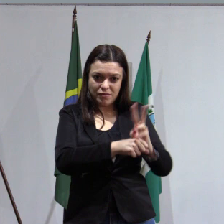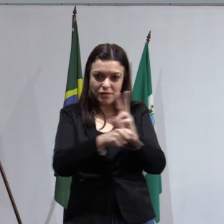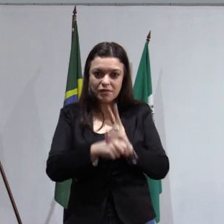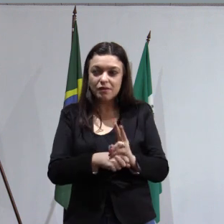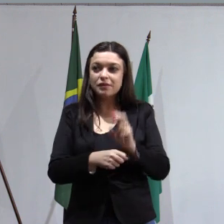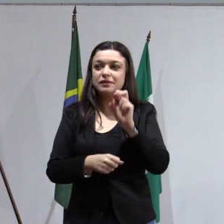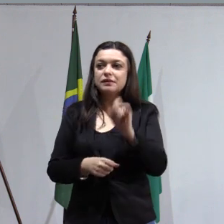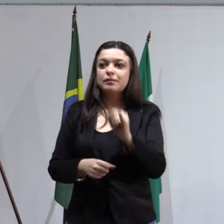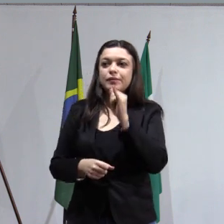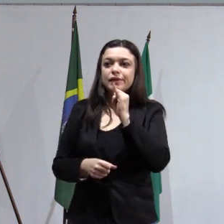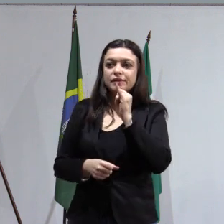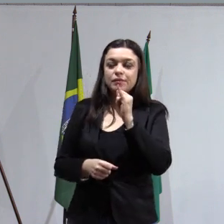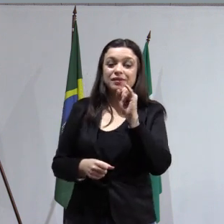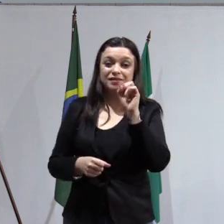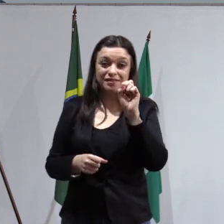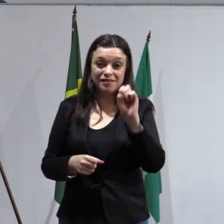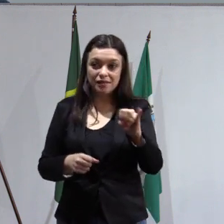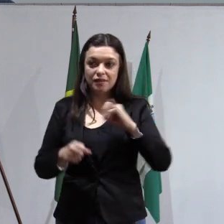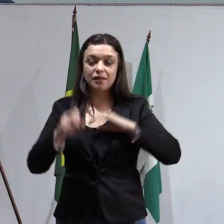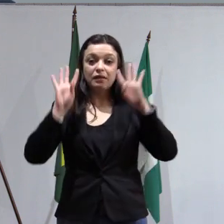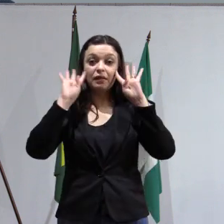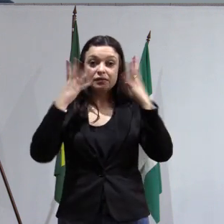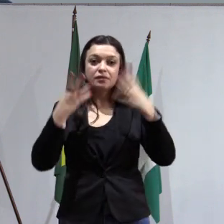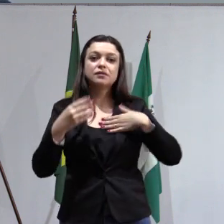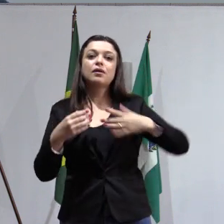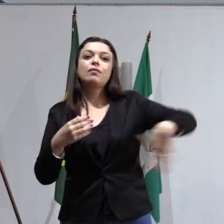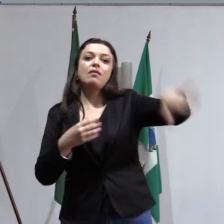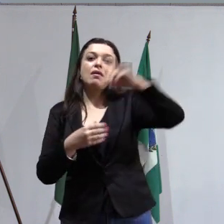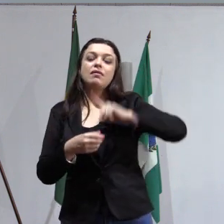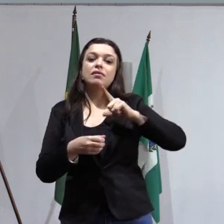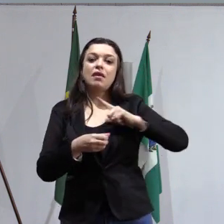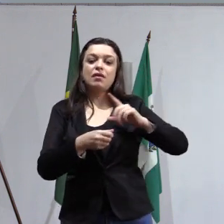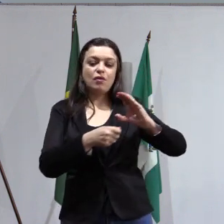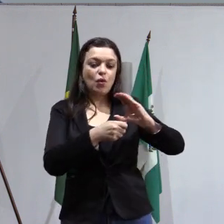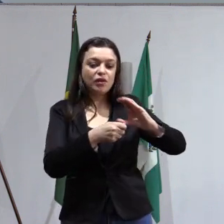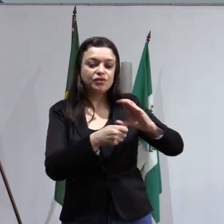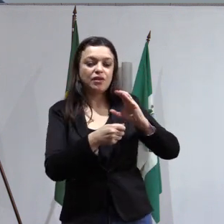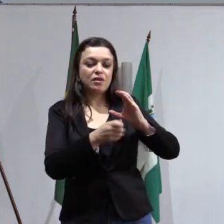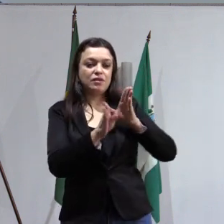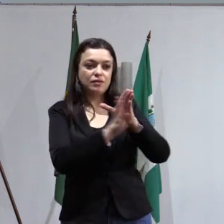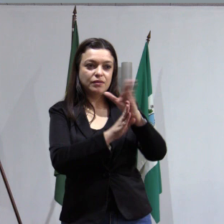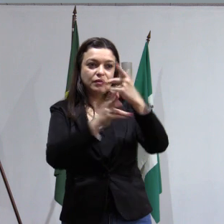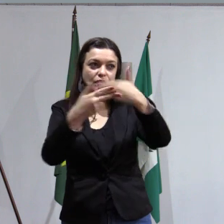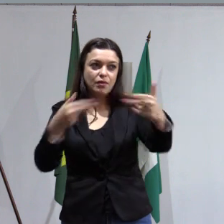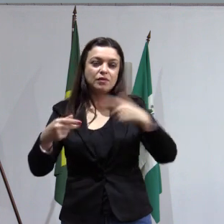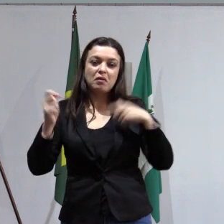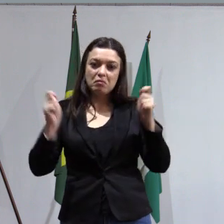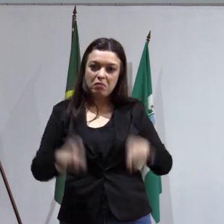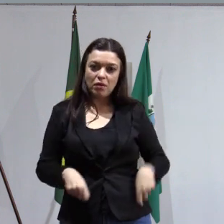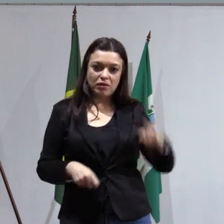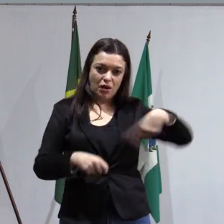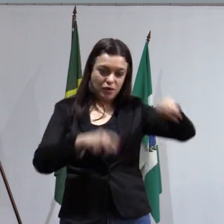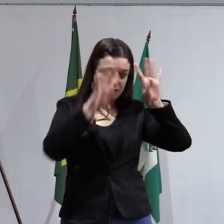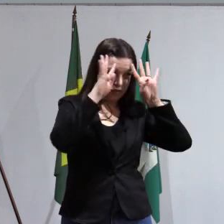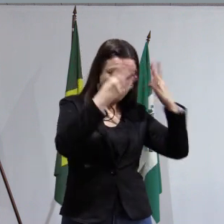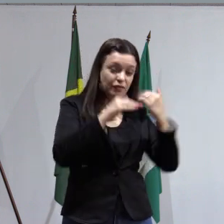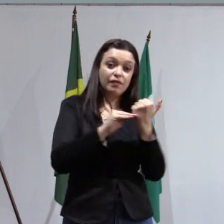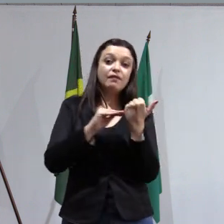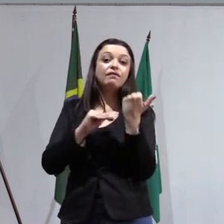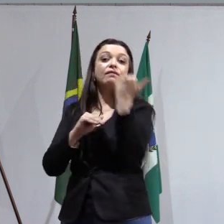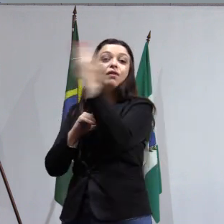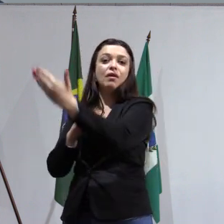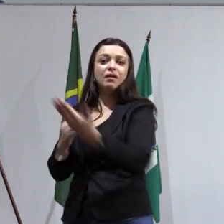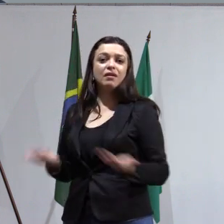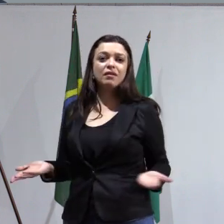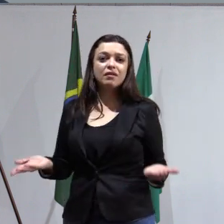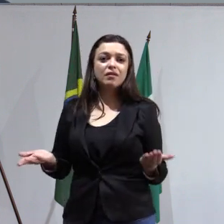as decisões que nós tomamos nas nossas instâncias hoje na universidade podem ser passíveis de avaliação através de critérios instituídos pelo